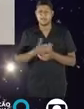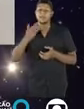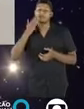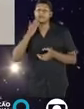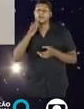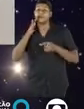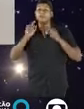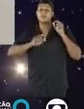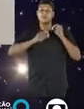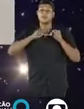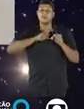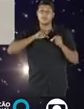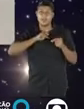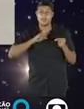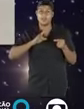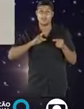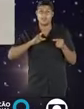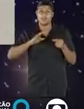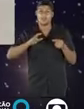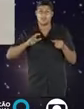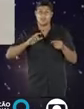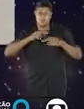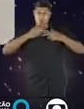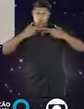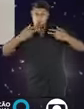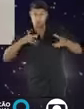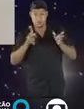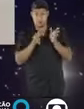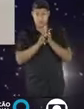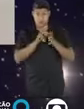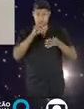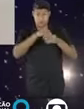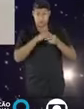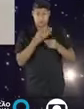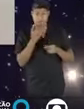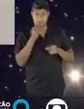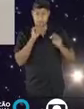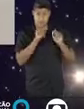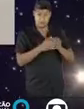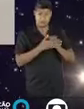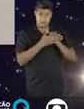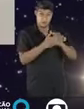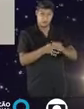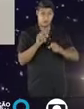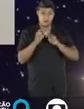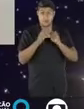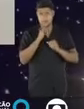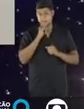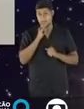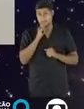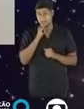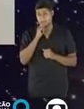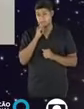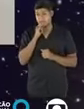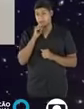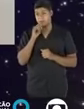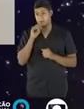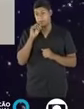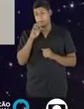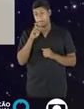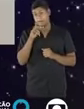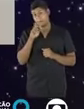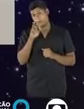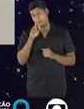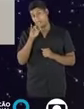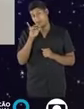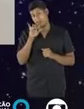sabe que tem muitas substâncias, existem muitas substâncias nos alimentos que podem ajudar aí, né, como, por exemplo, o prebiótico, né, que a gente